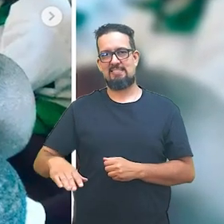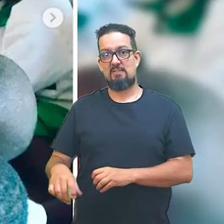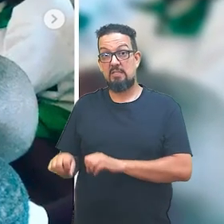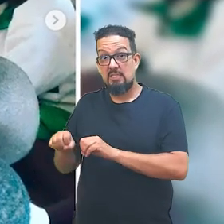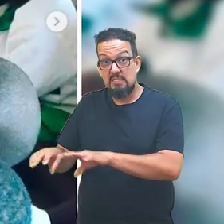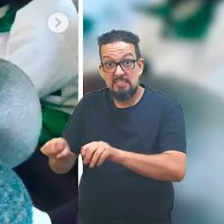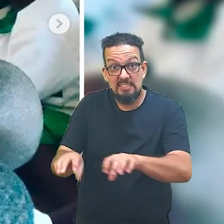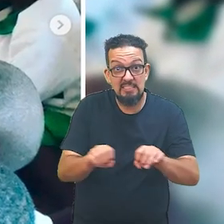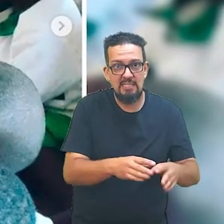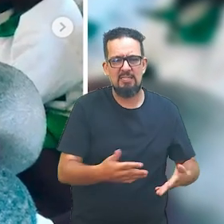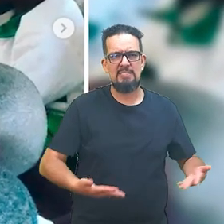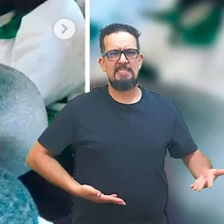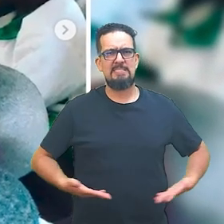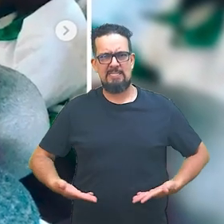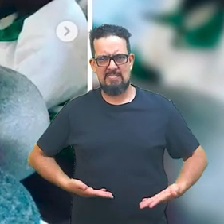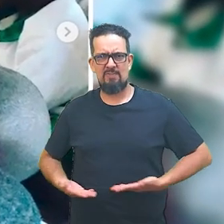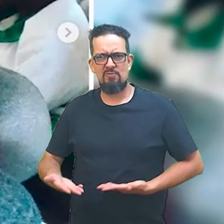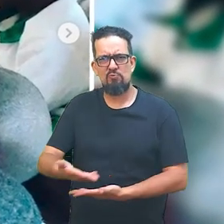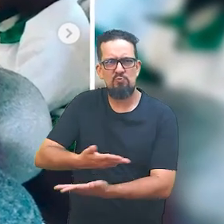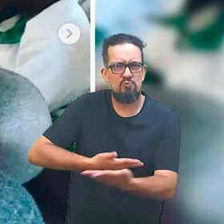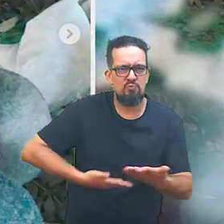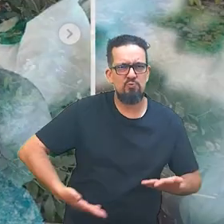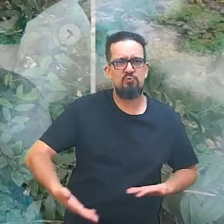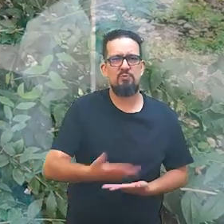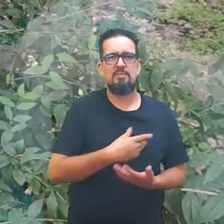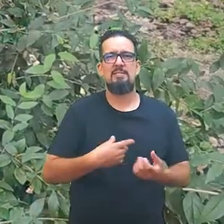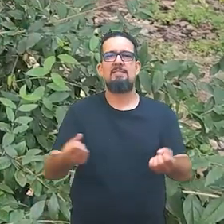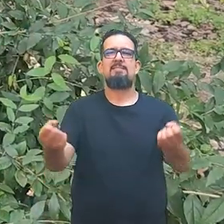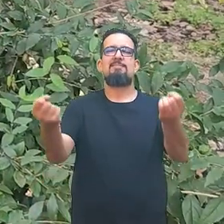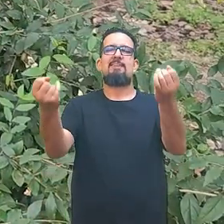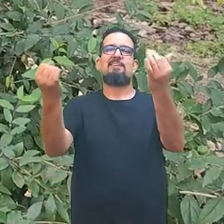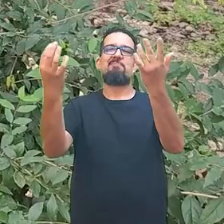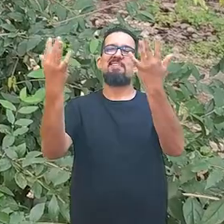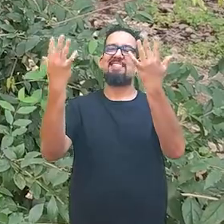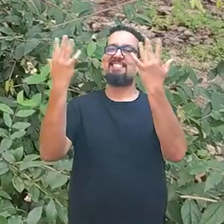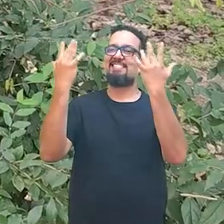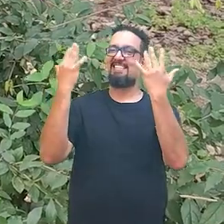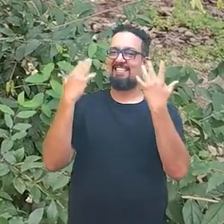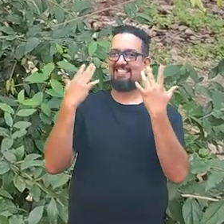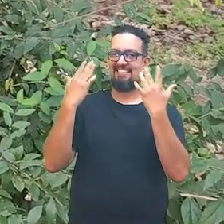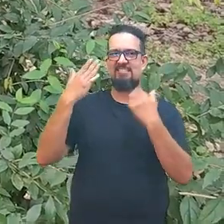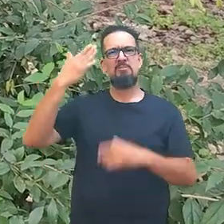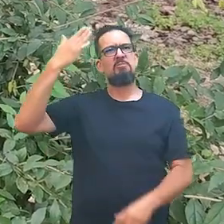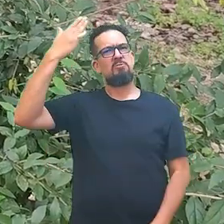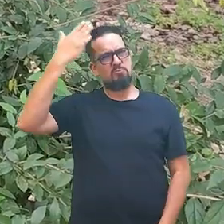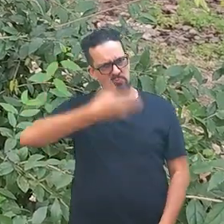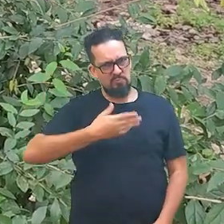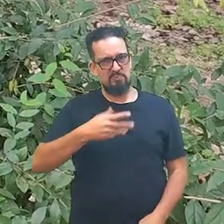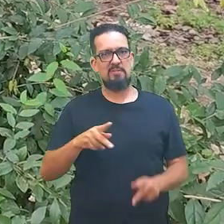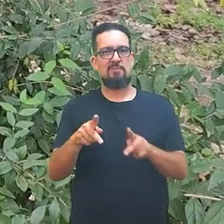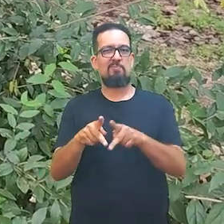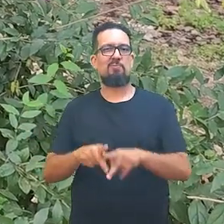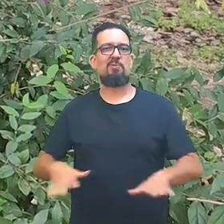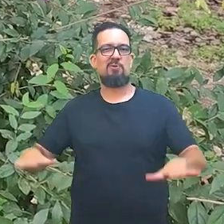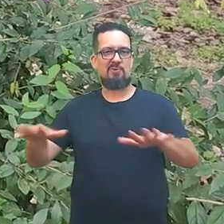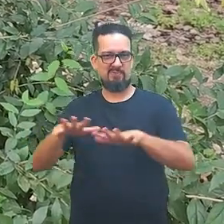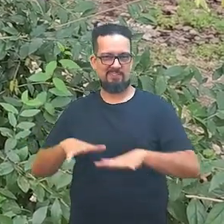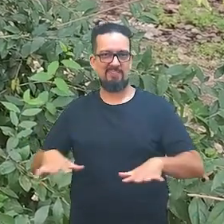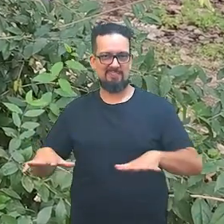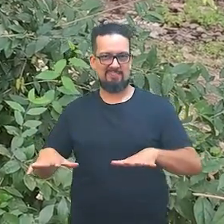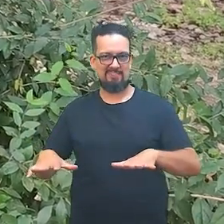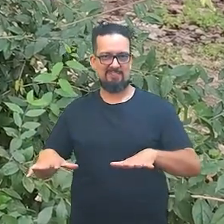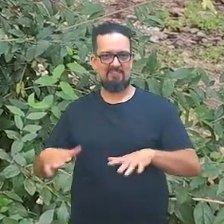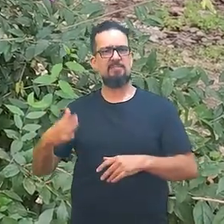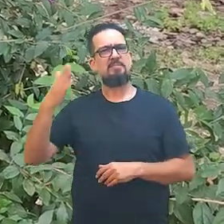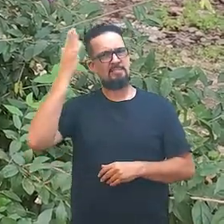educadores e com cada funcionário, é viver essa graça de Deus. Quando nós falamos essa graça de Deus, é ser testemunha aqui para esse povo. A